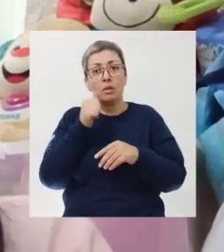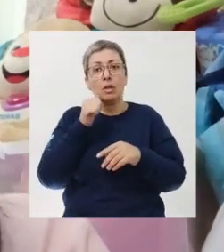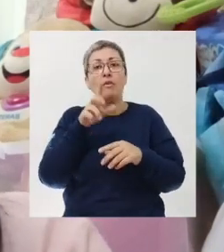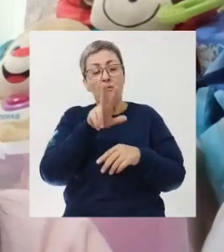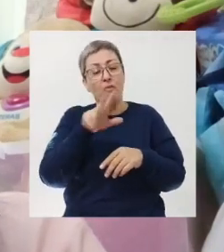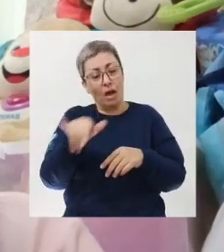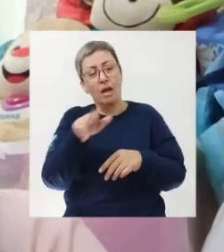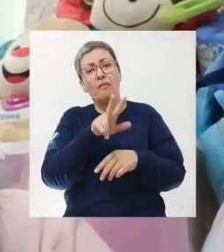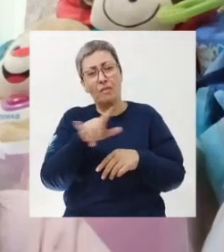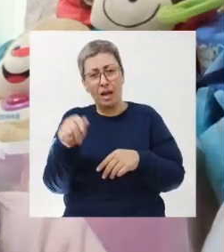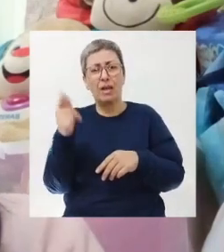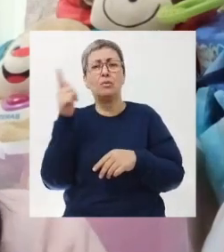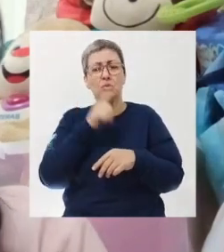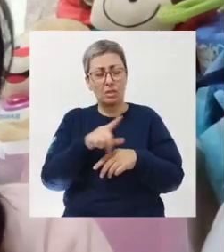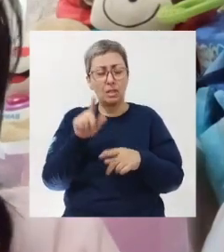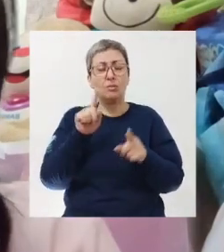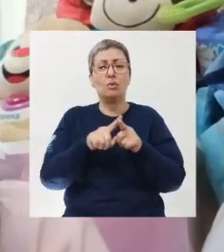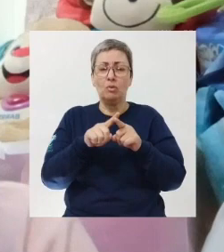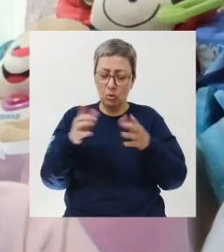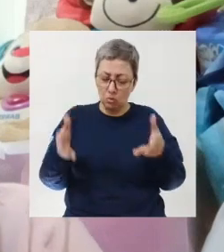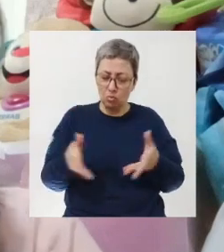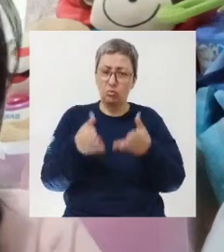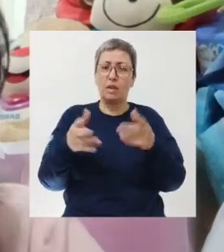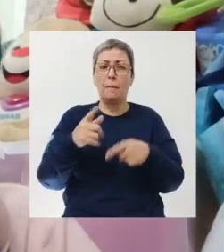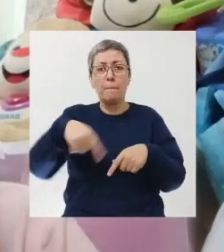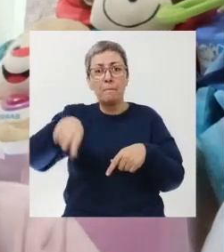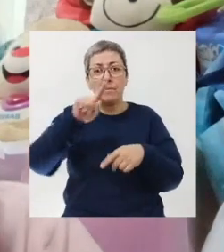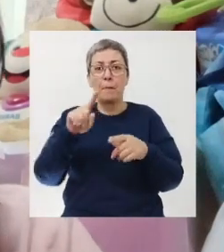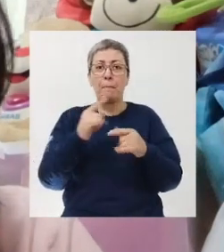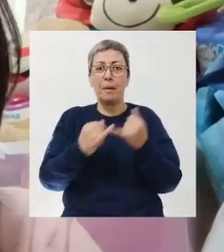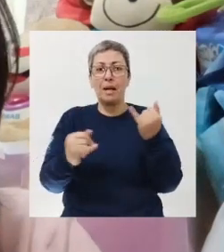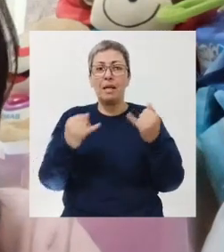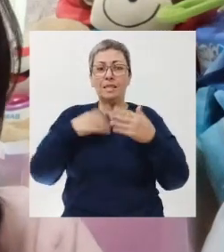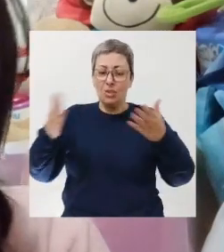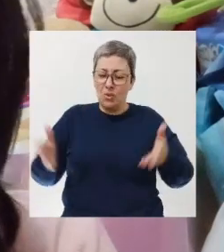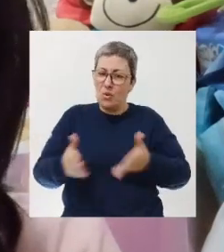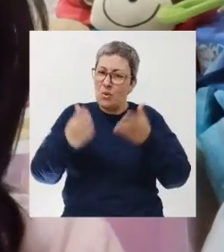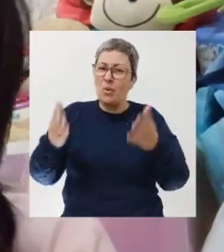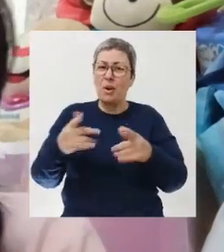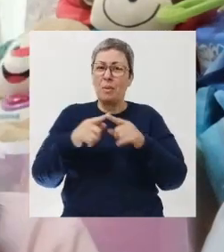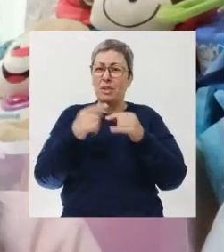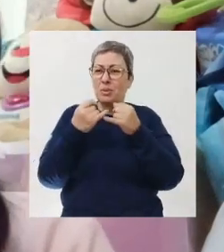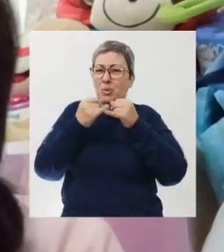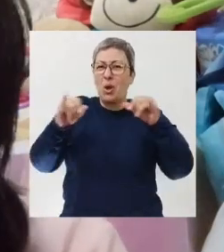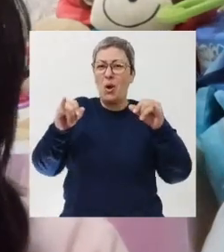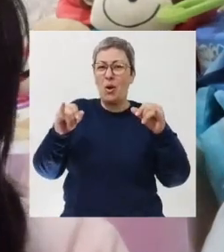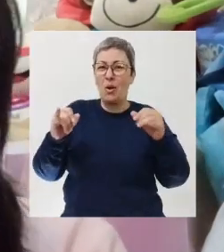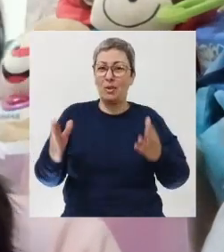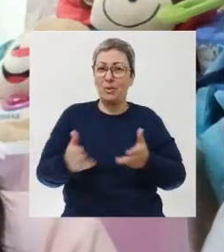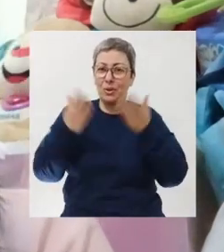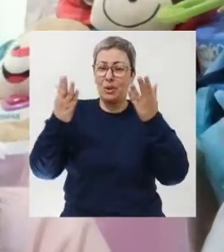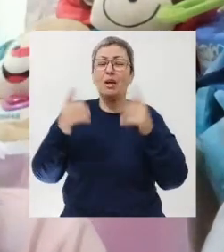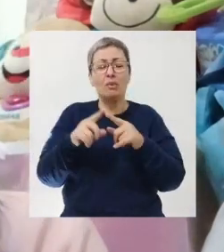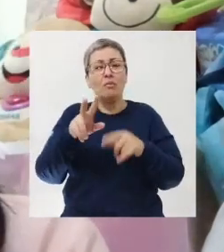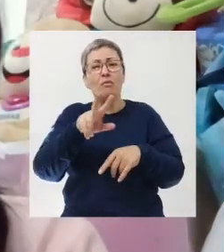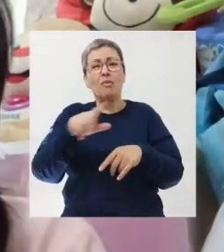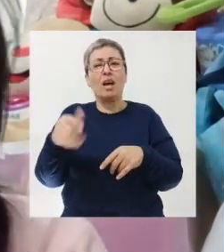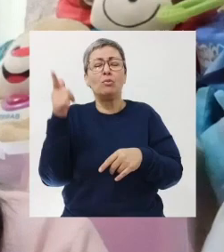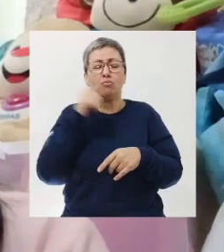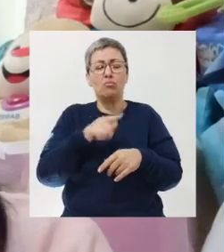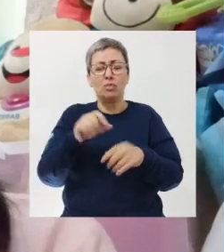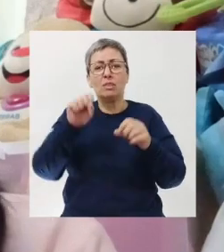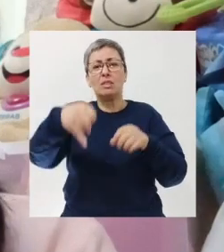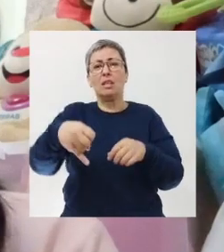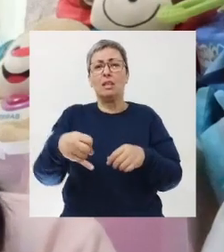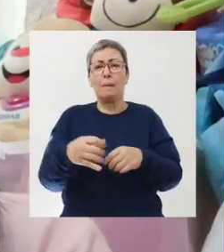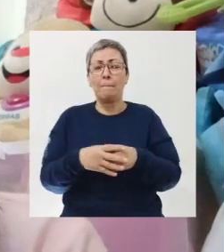cheguei lá, as meninas, não, você vai, você consegue, eu falo que lá é o choque de ânimo que a gente toma no banco de leite, aí todo mundo,